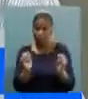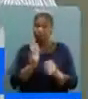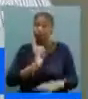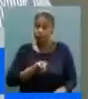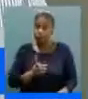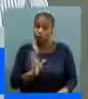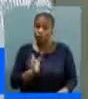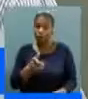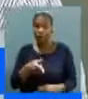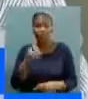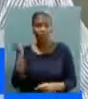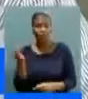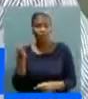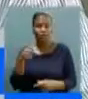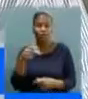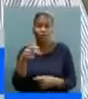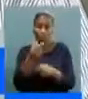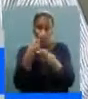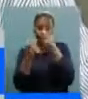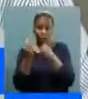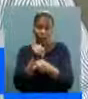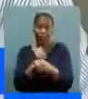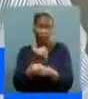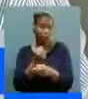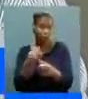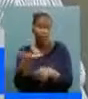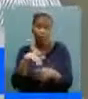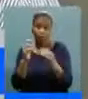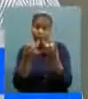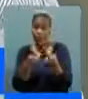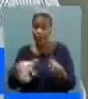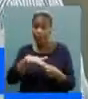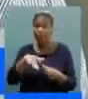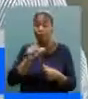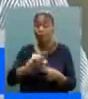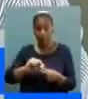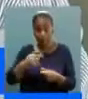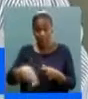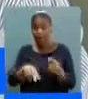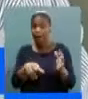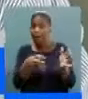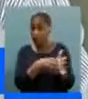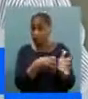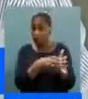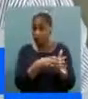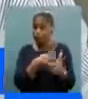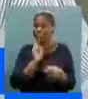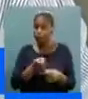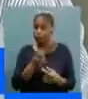exigem que essas organizações e esses operadores económicos nacionais que também tenham esses padrões de exigência que, de uma certa